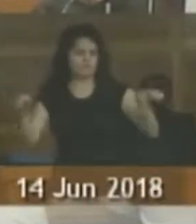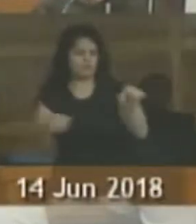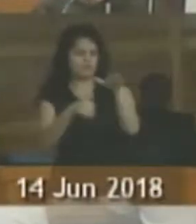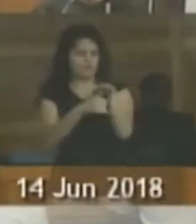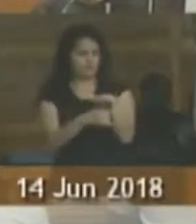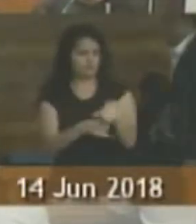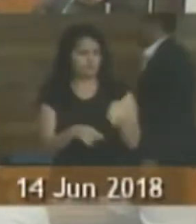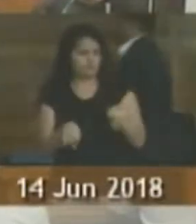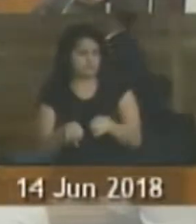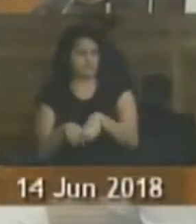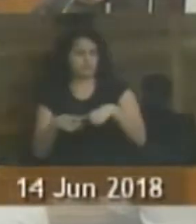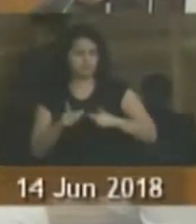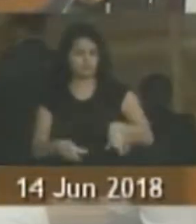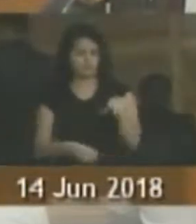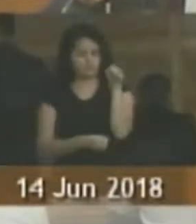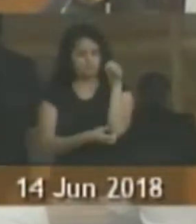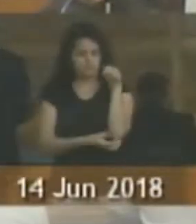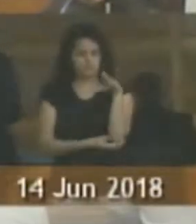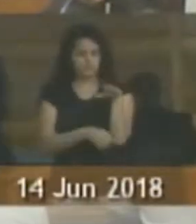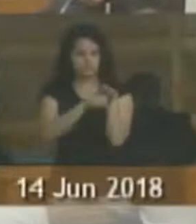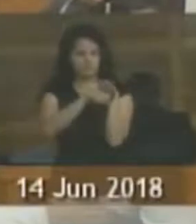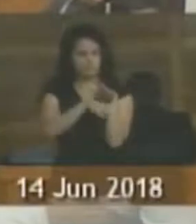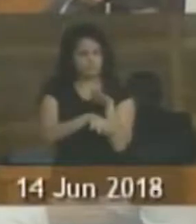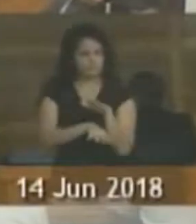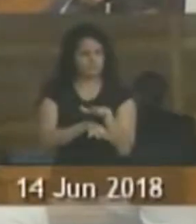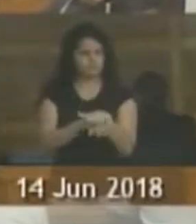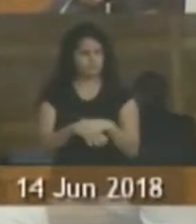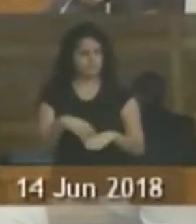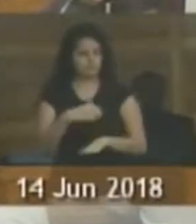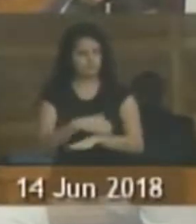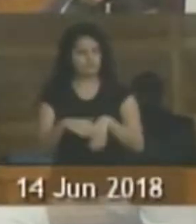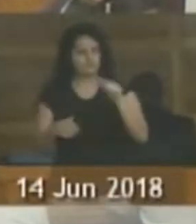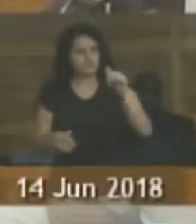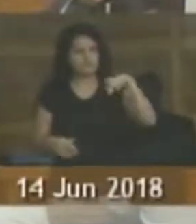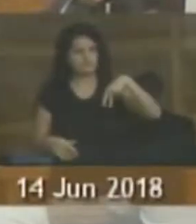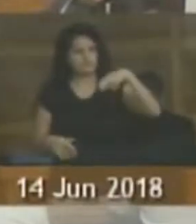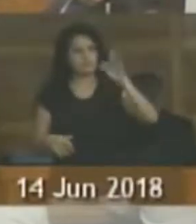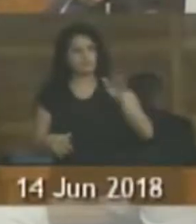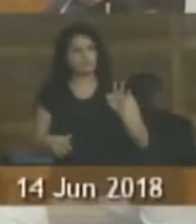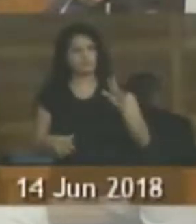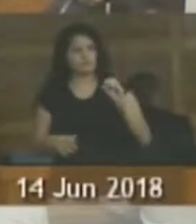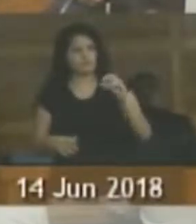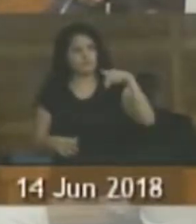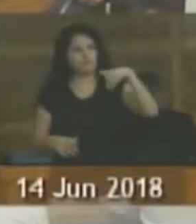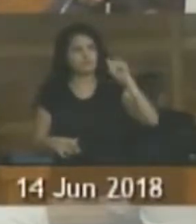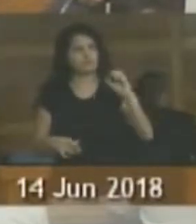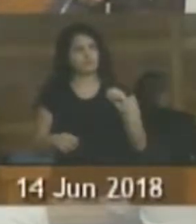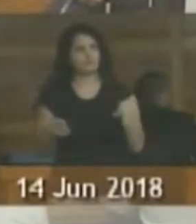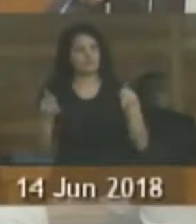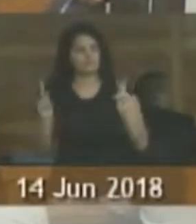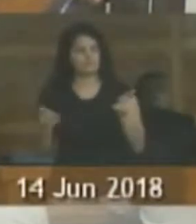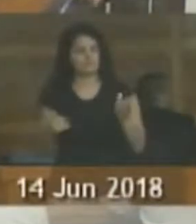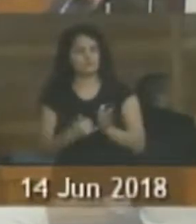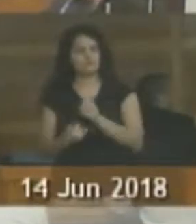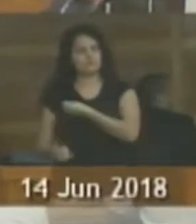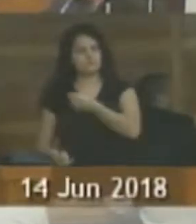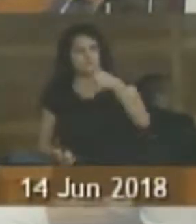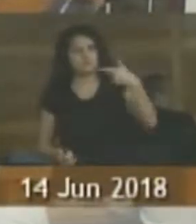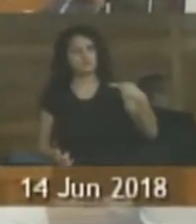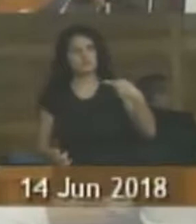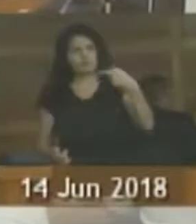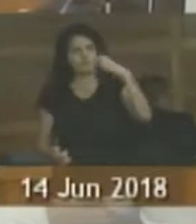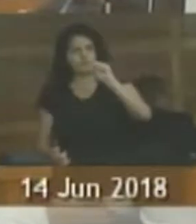de um poste completo com braço luminária na travessa Antônio Pereira, bairro Parque Mambucaba. Indicação